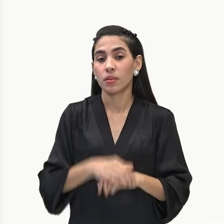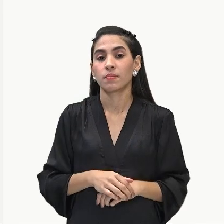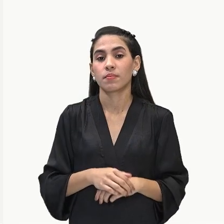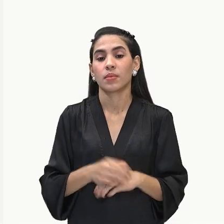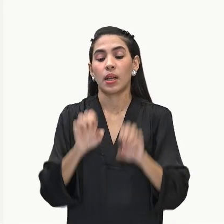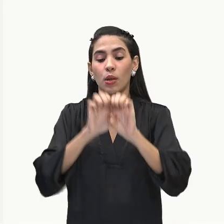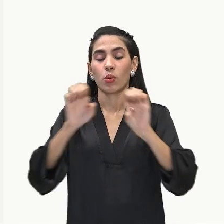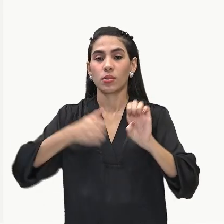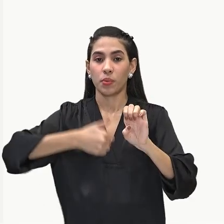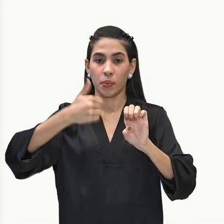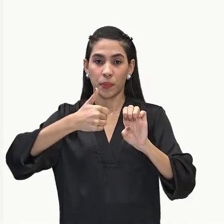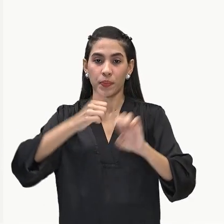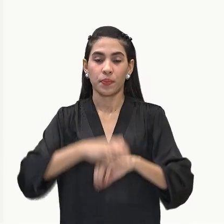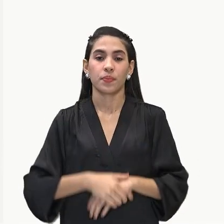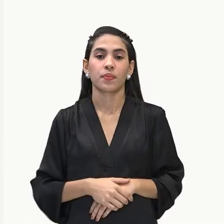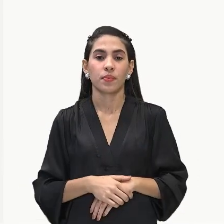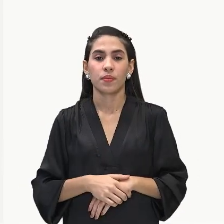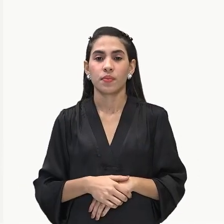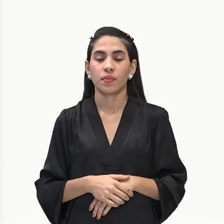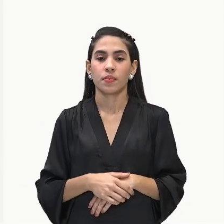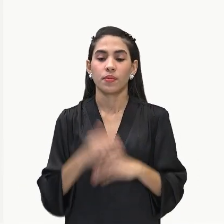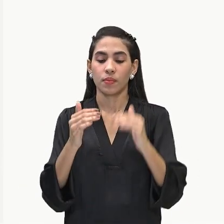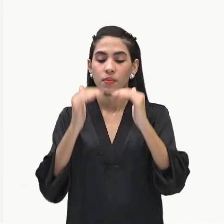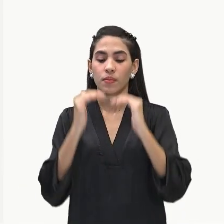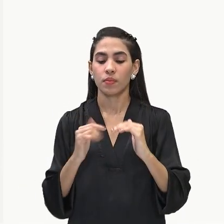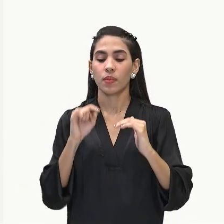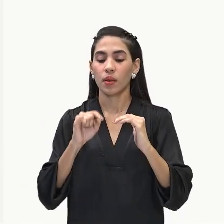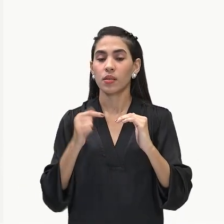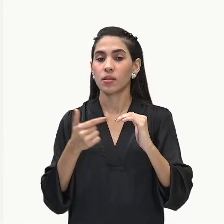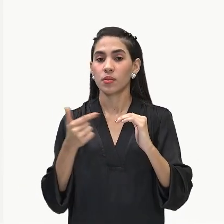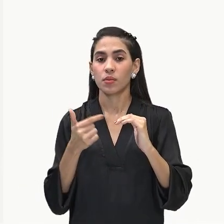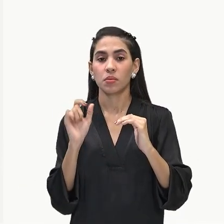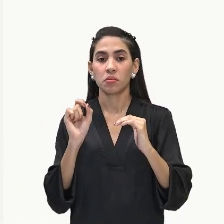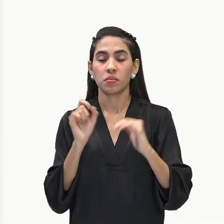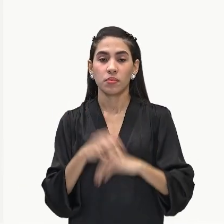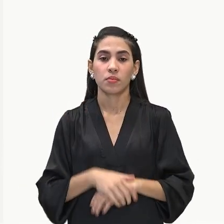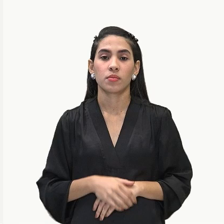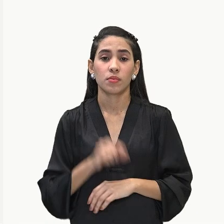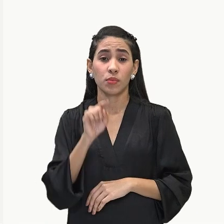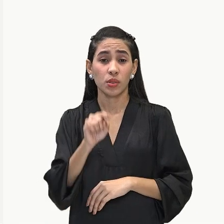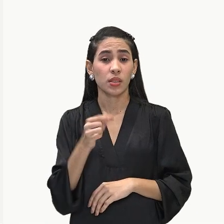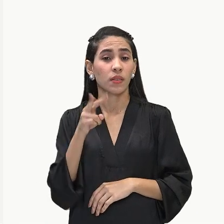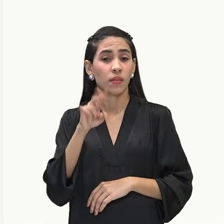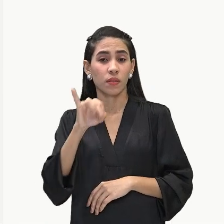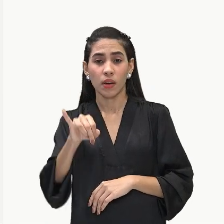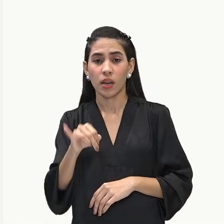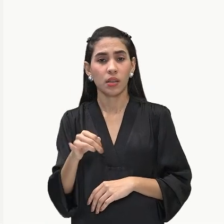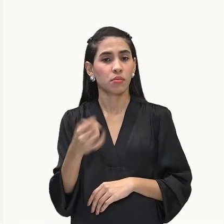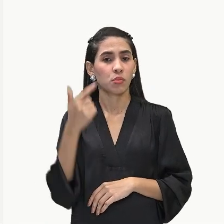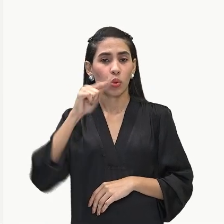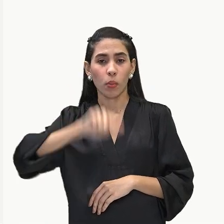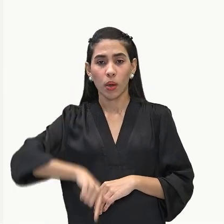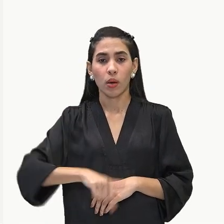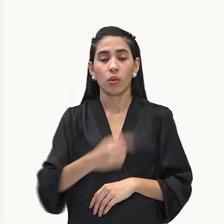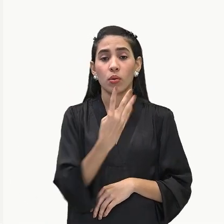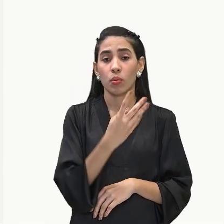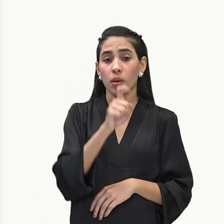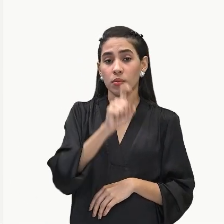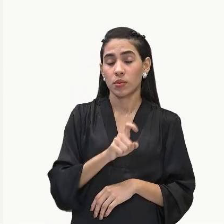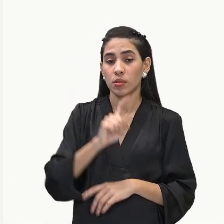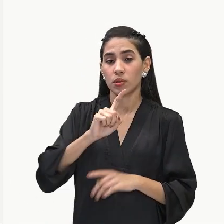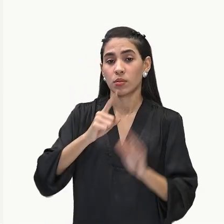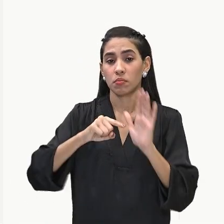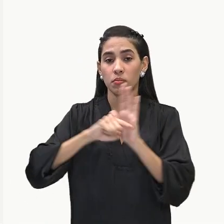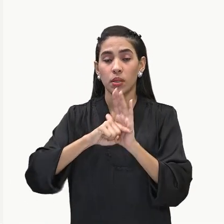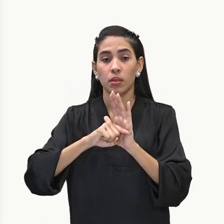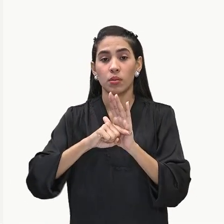primeira equação. O que é que vai ser feito na segunda? A segunda equação você vai repetir normalmente, ó. 4x